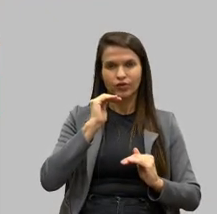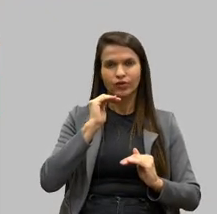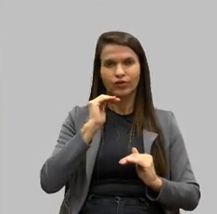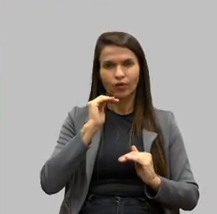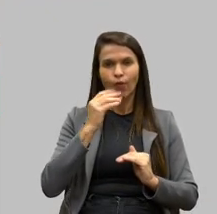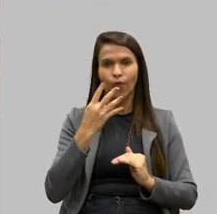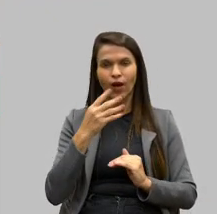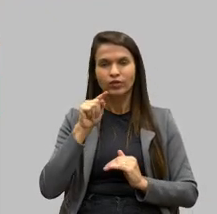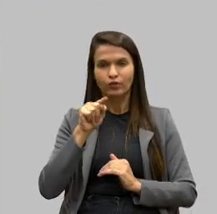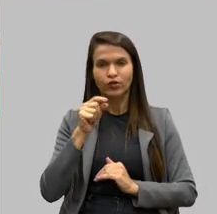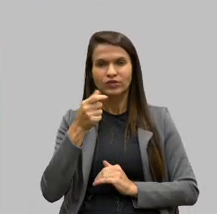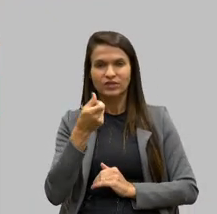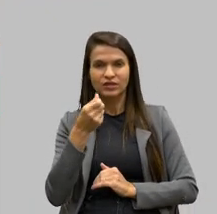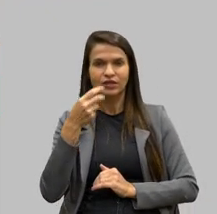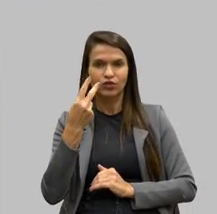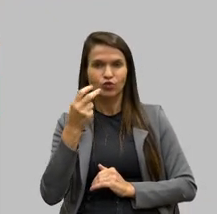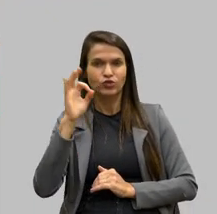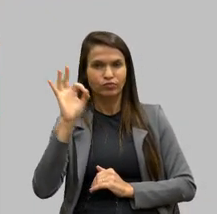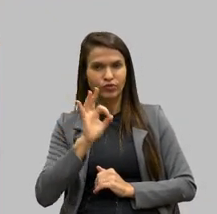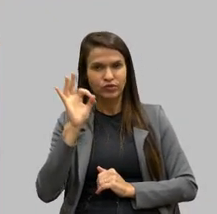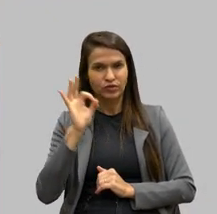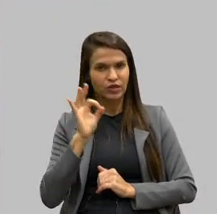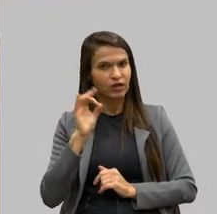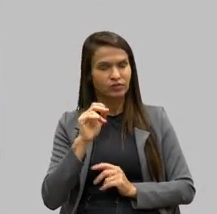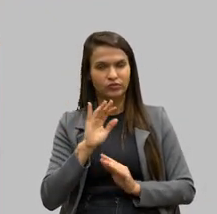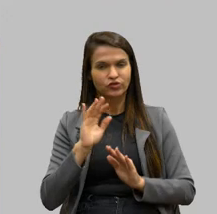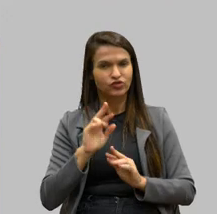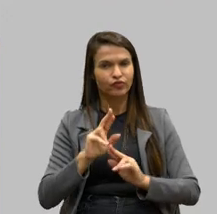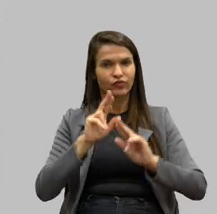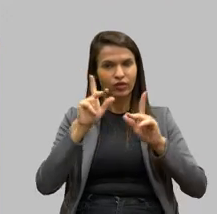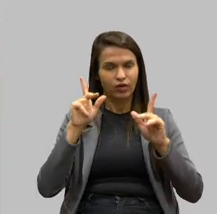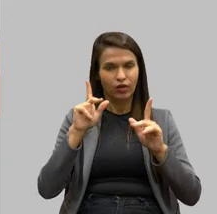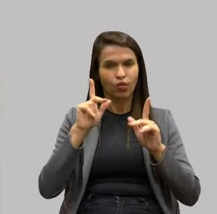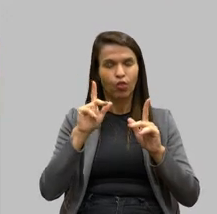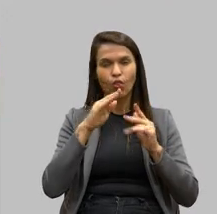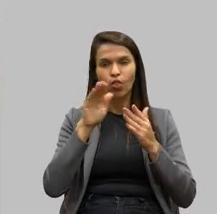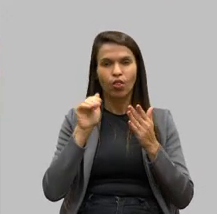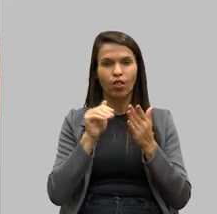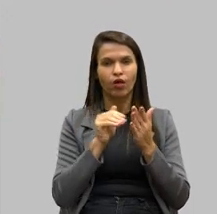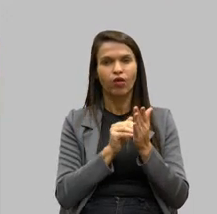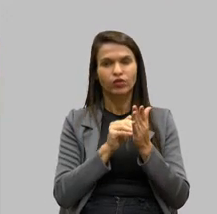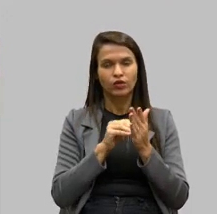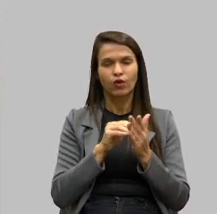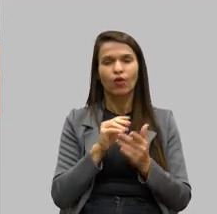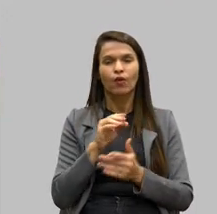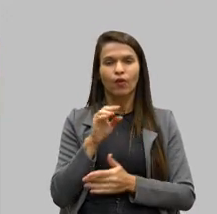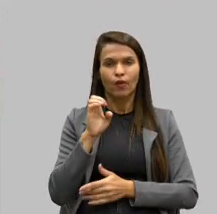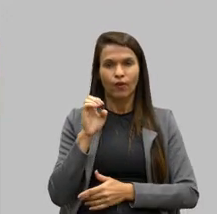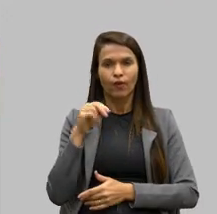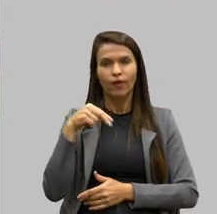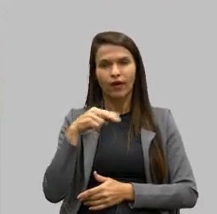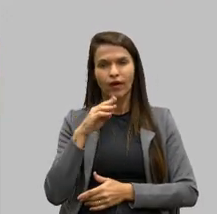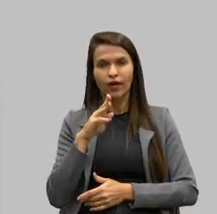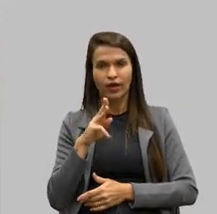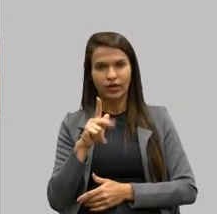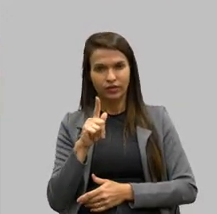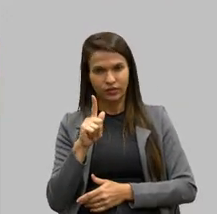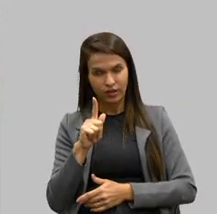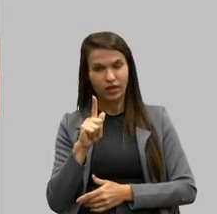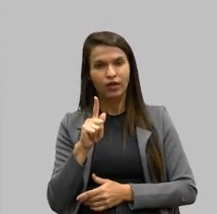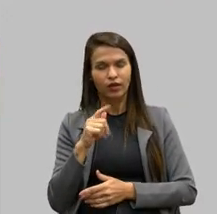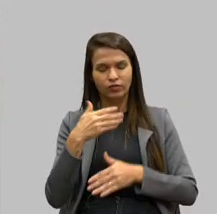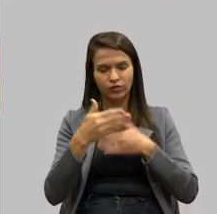,62% não mudou essa realidade. Todos os pontos que a UENG conseguiu avançar durante essa importante